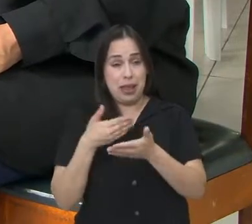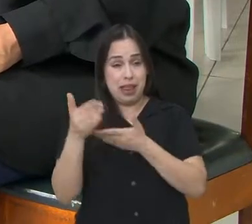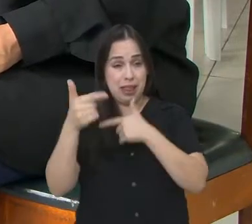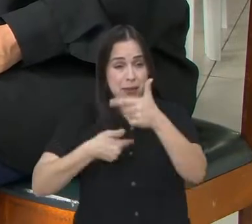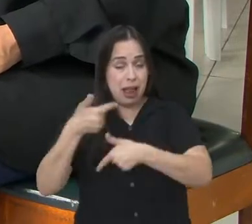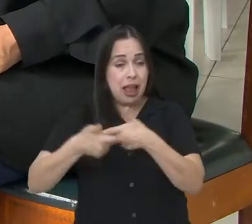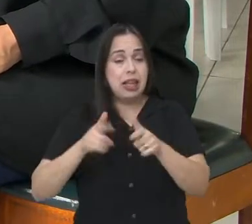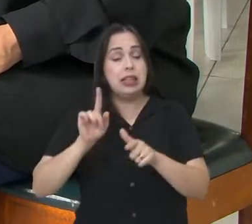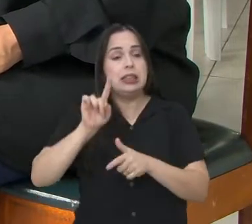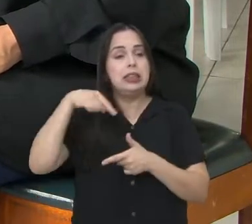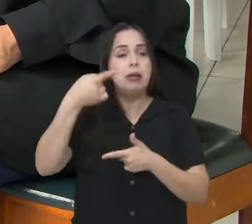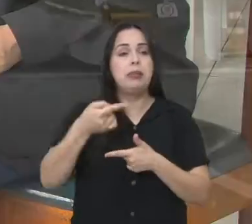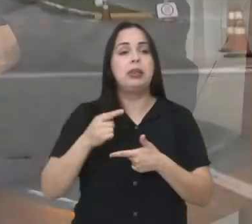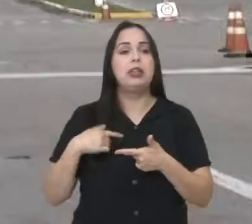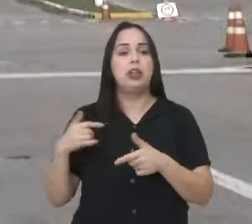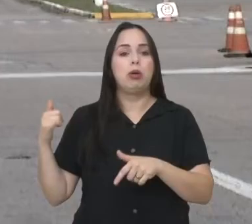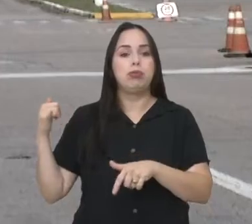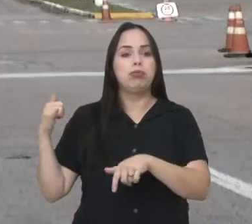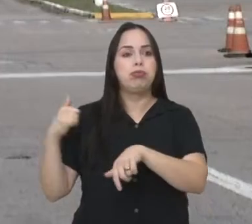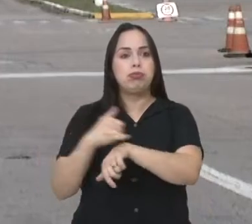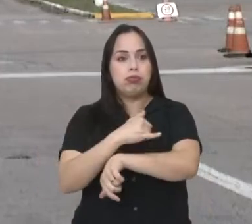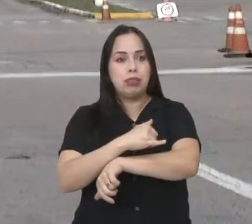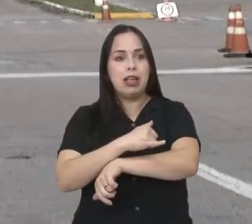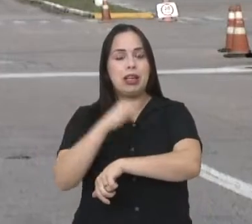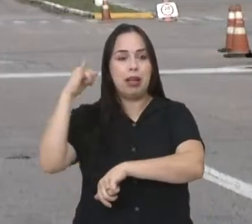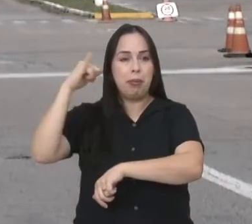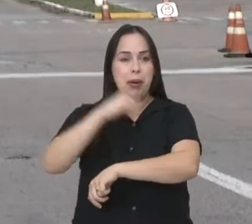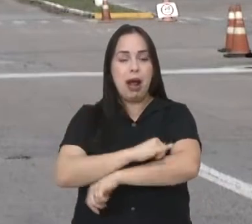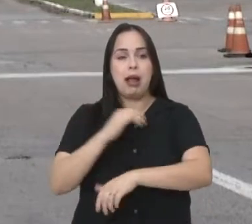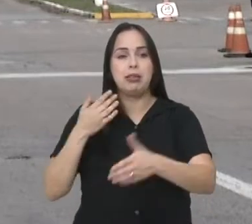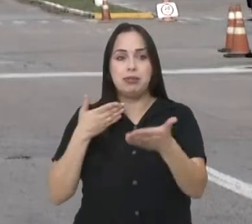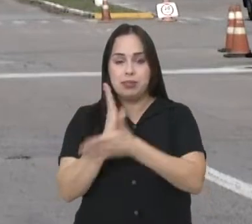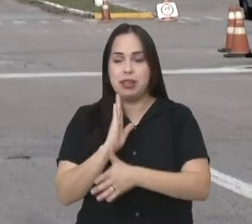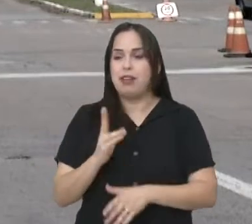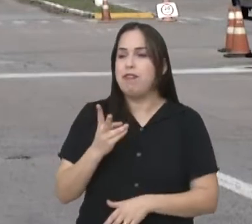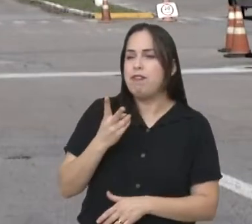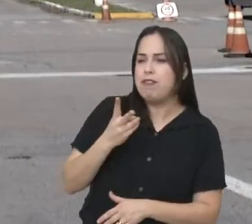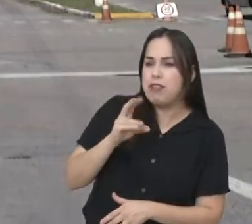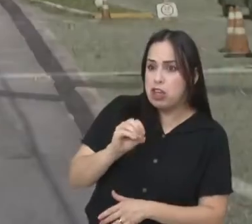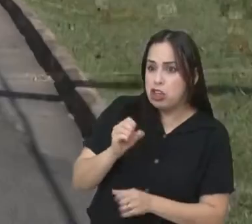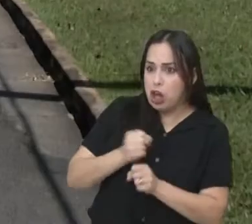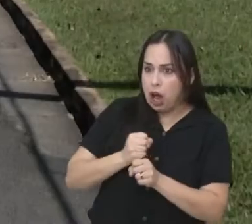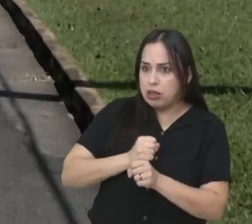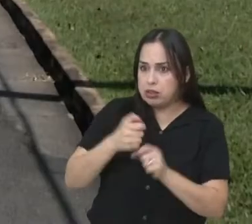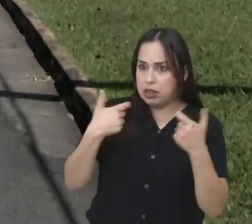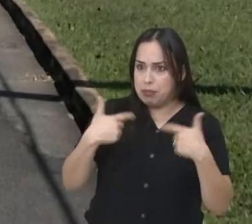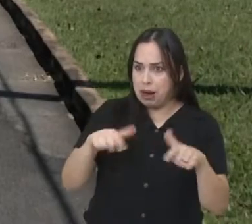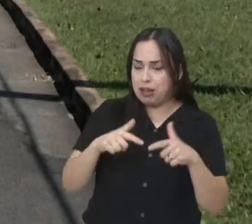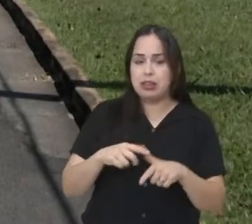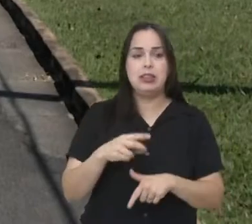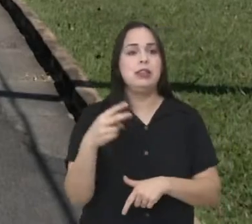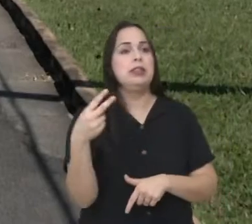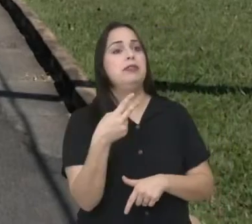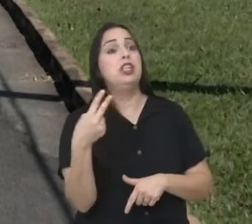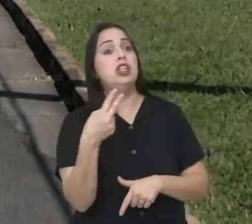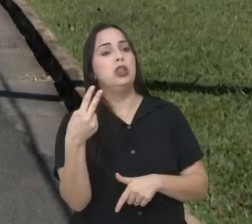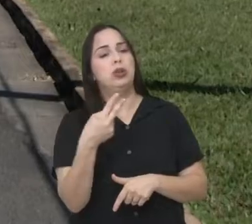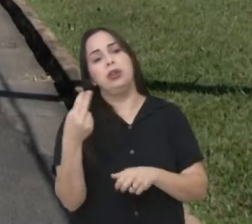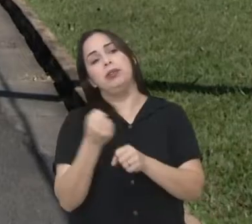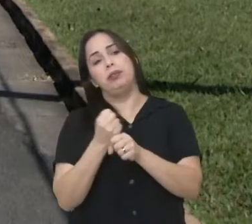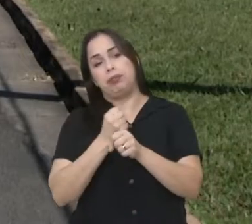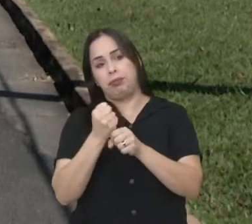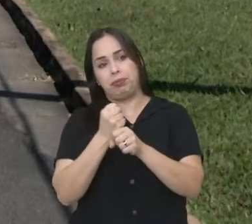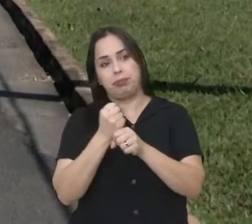e depois entrei na Embraer. Exatamente. Ficou 20 anos? Fiquei 22 anos trabalhando na